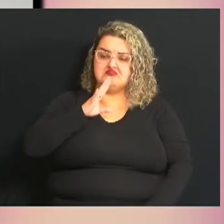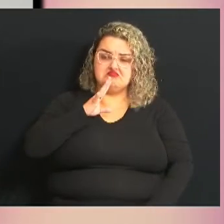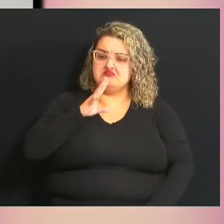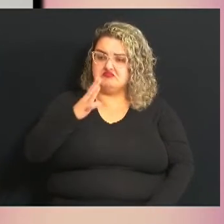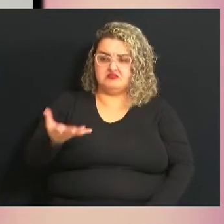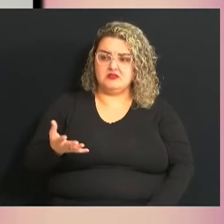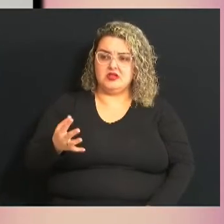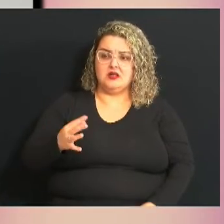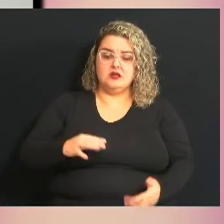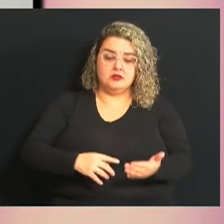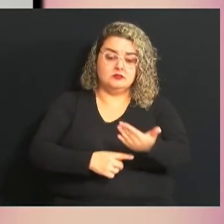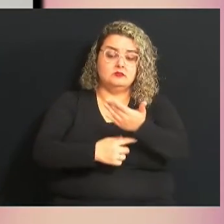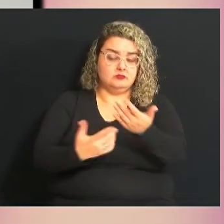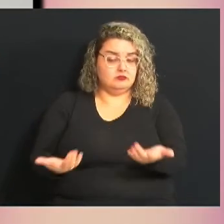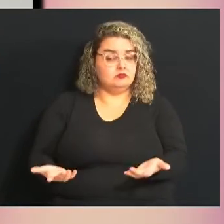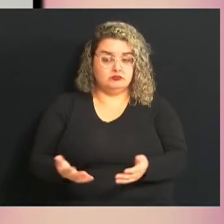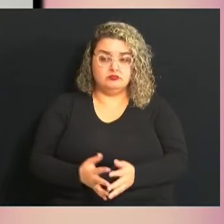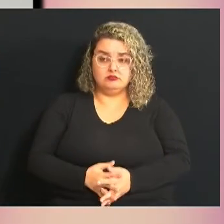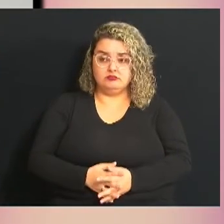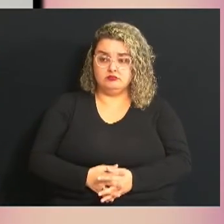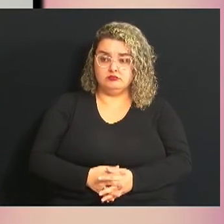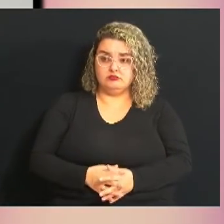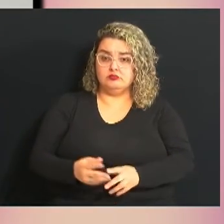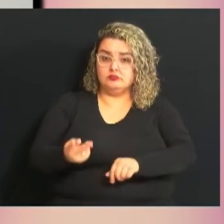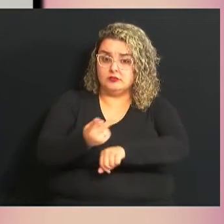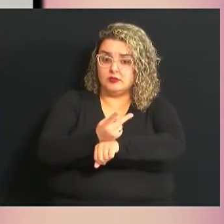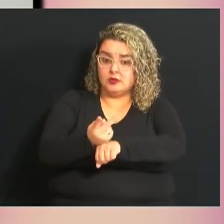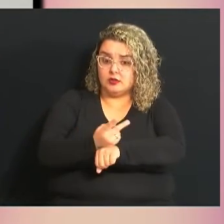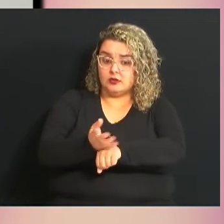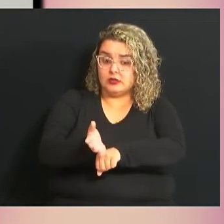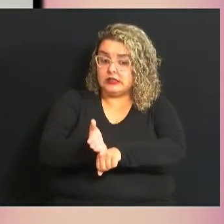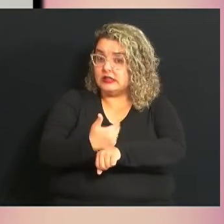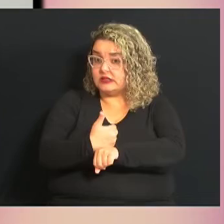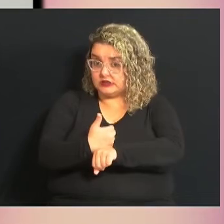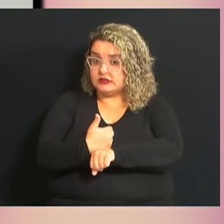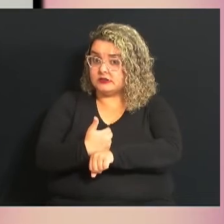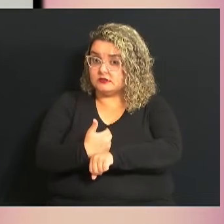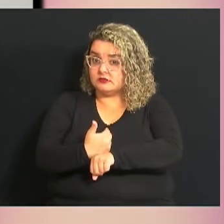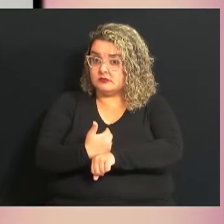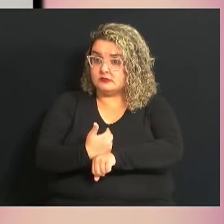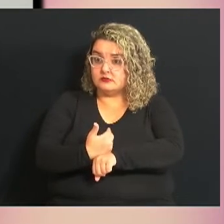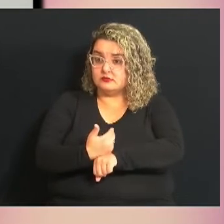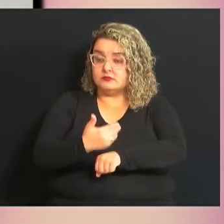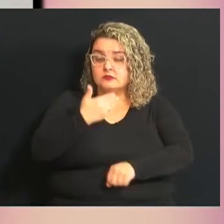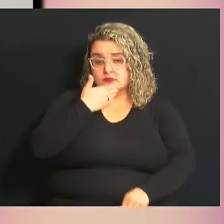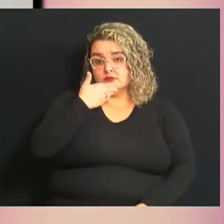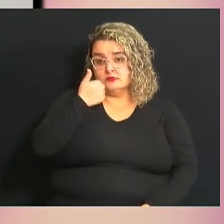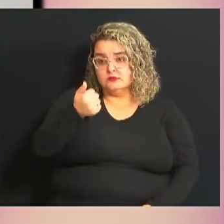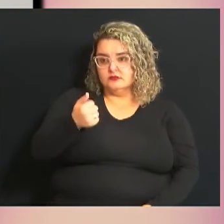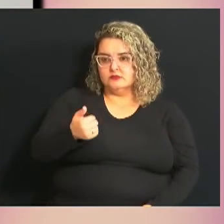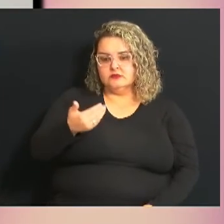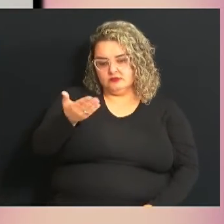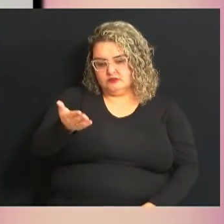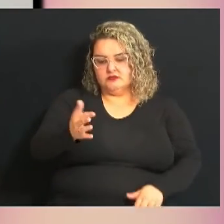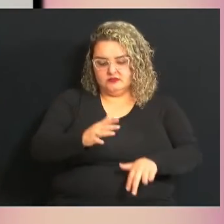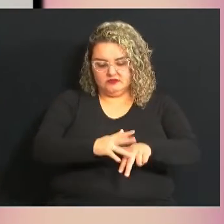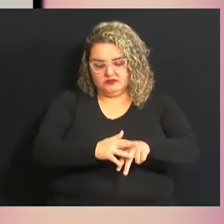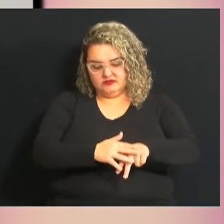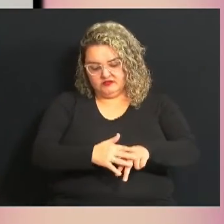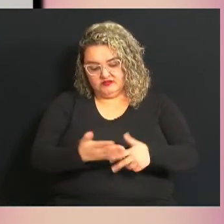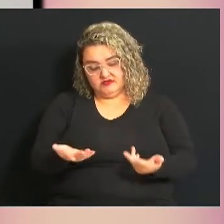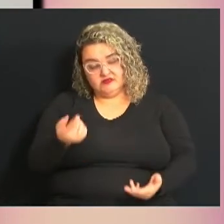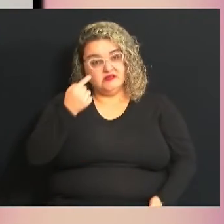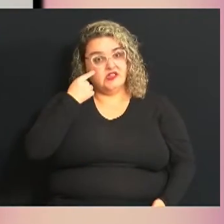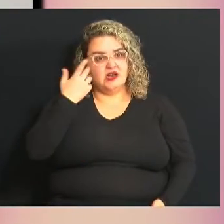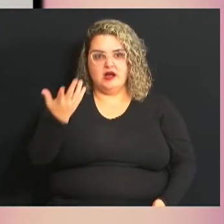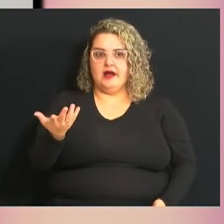tecnologia, mas procure quanto mais cedo que vai ser melhor para você. Lógico que se a gente pensar que a última grande